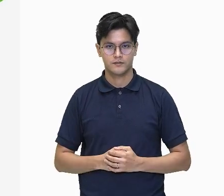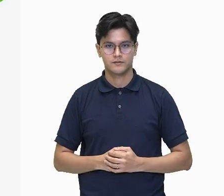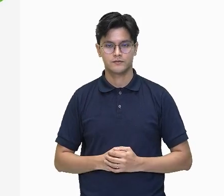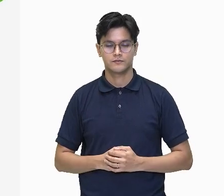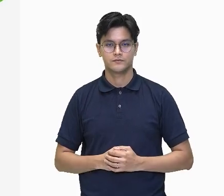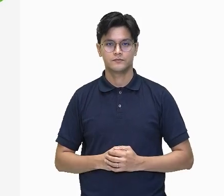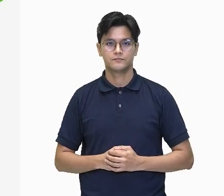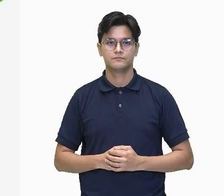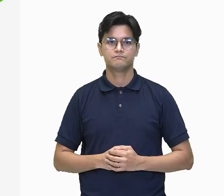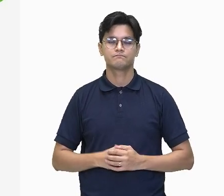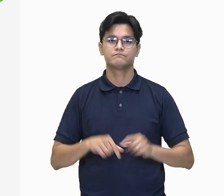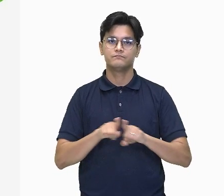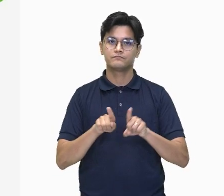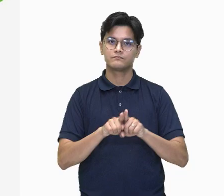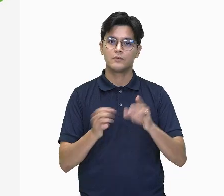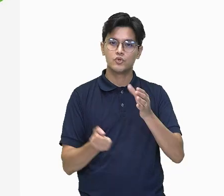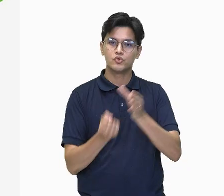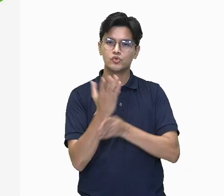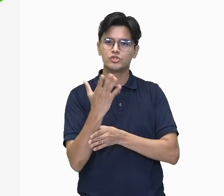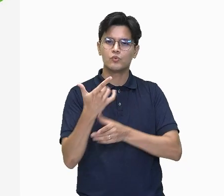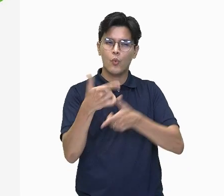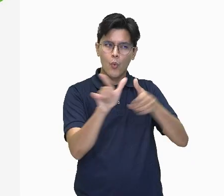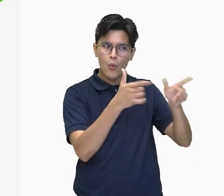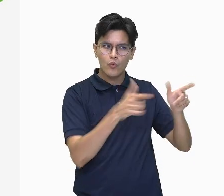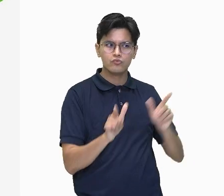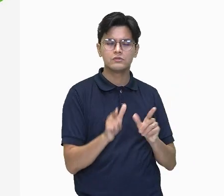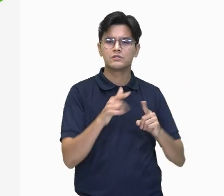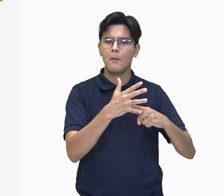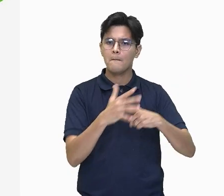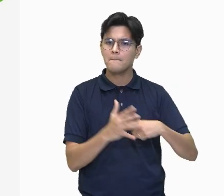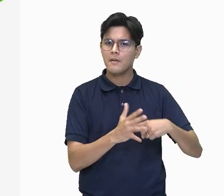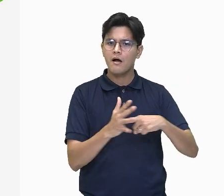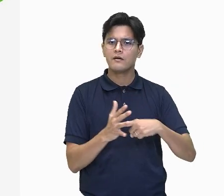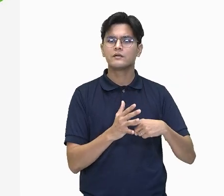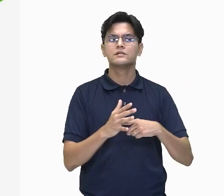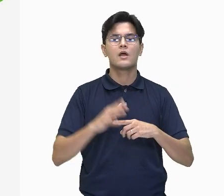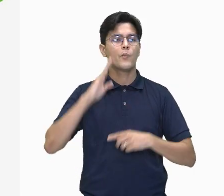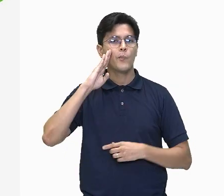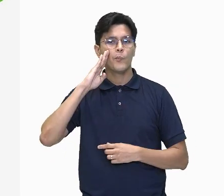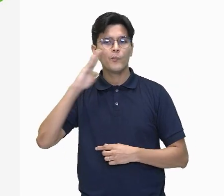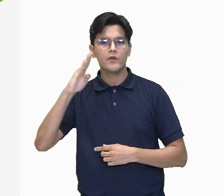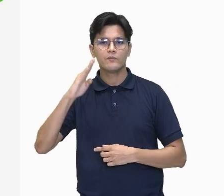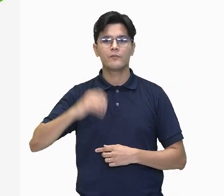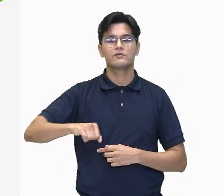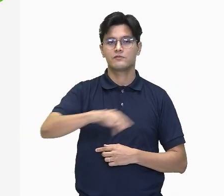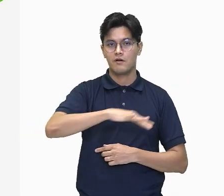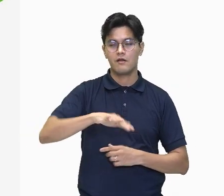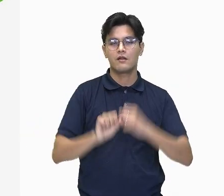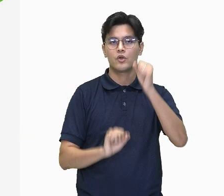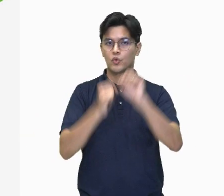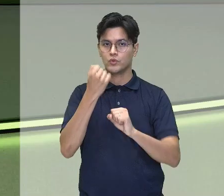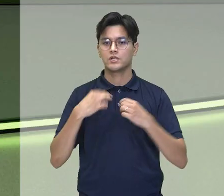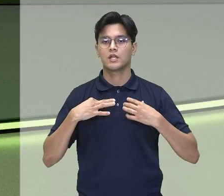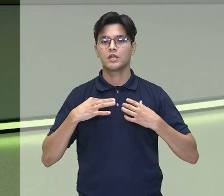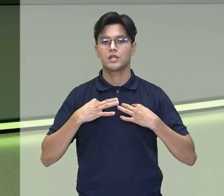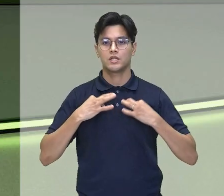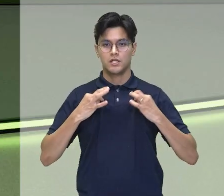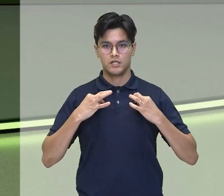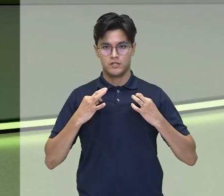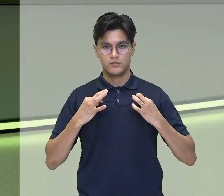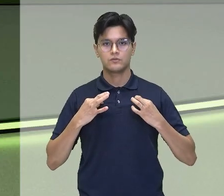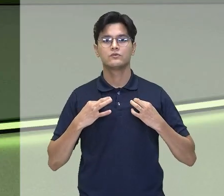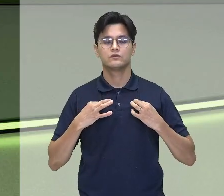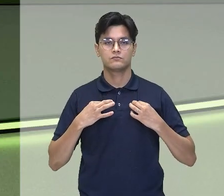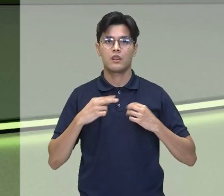aí a outras máquinas, principalmente na indústria têxtil, surgiu um